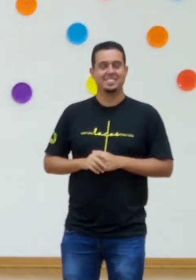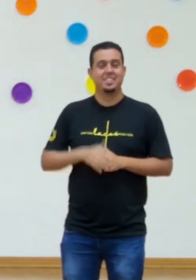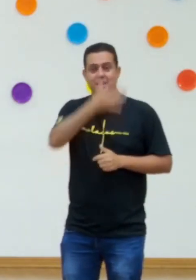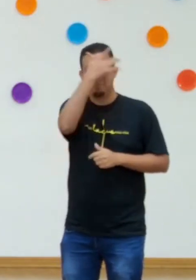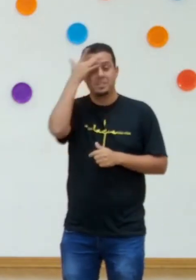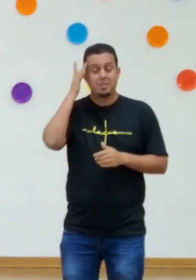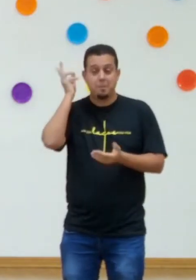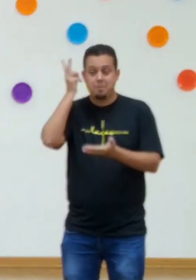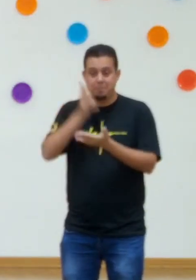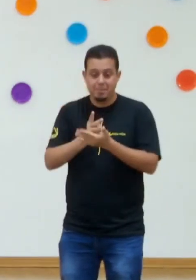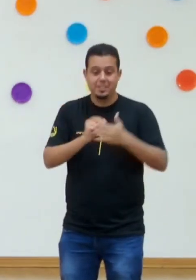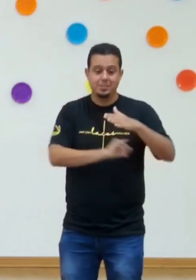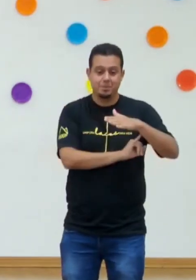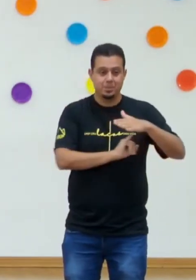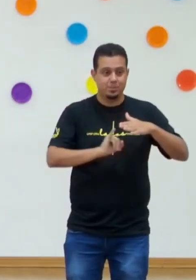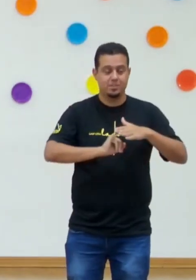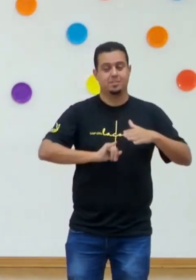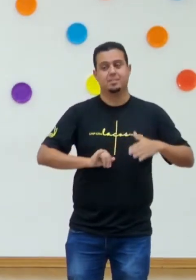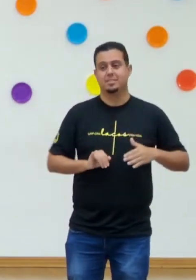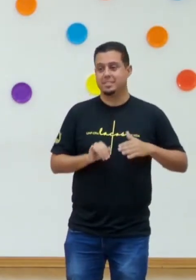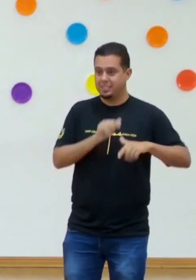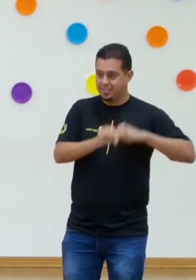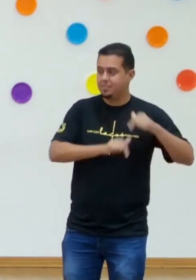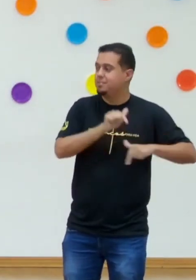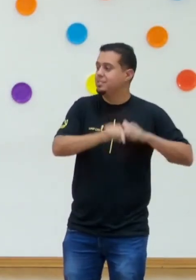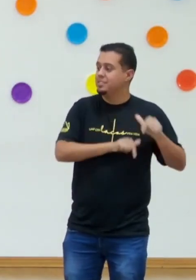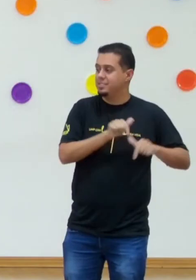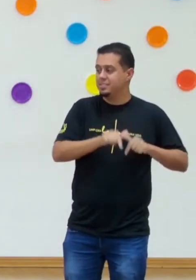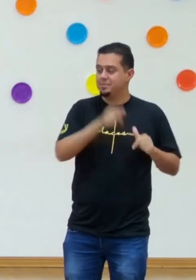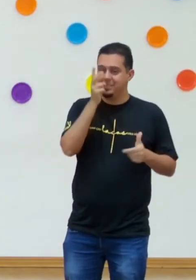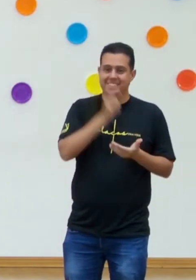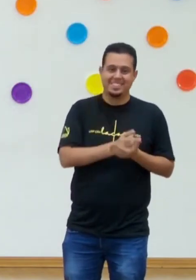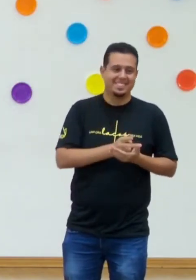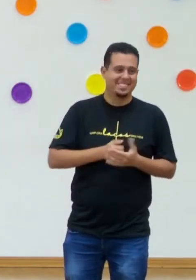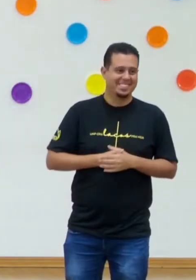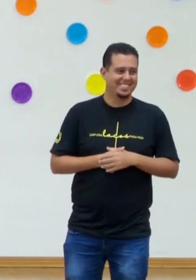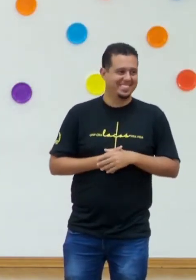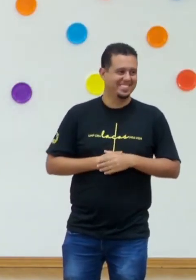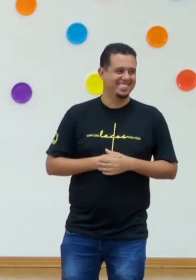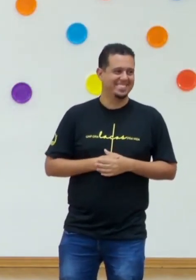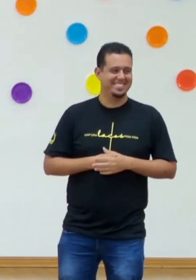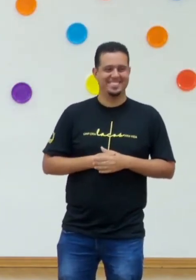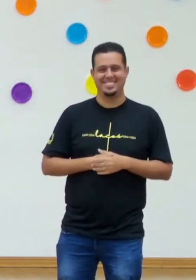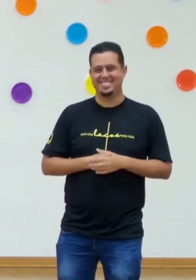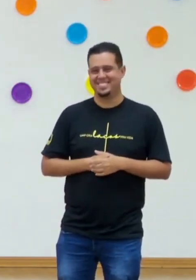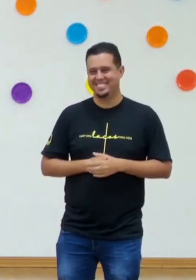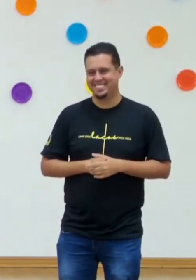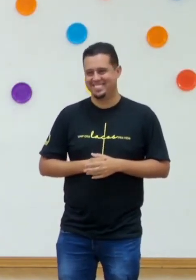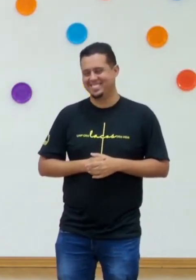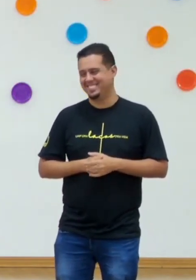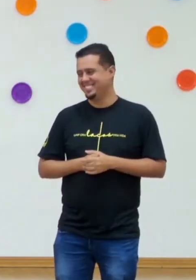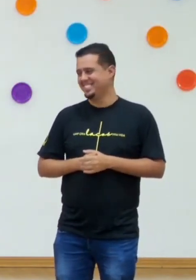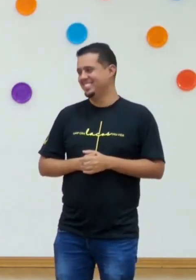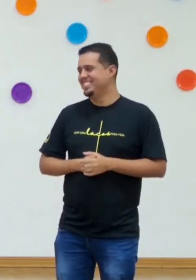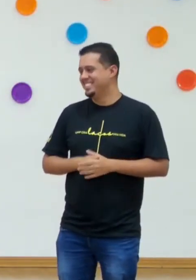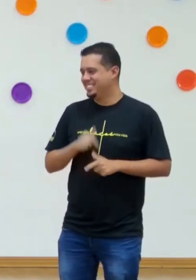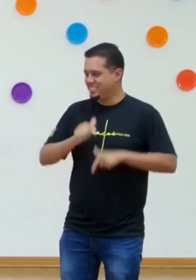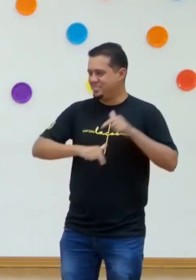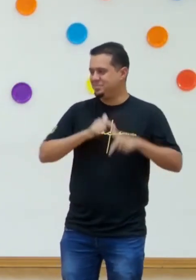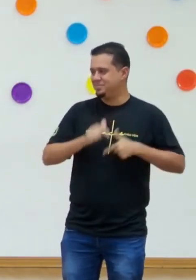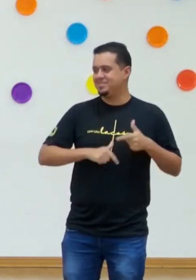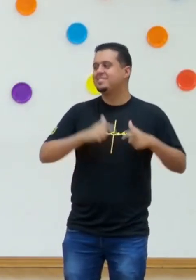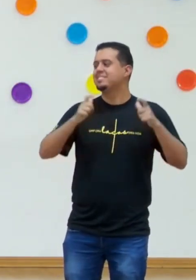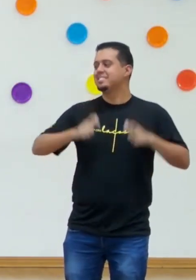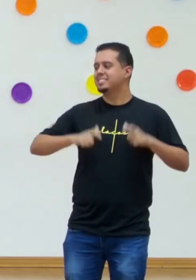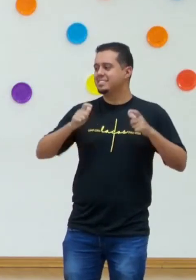instituto, pessoas que trabalham... Pois é. Pois é, pessoas que trabalham em